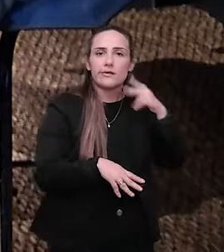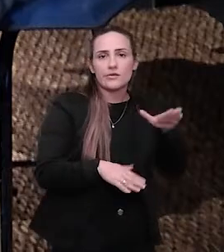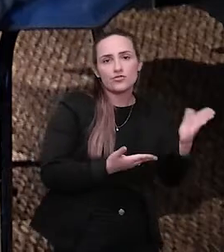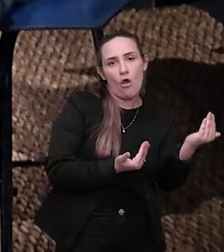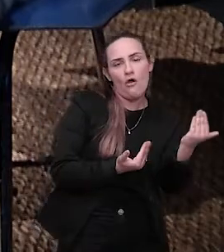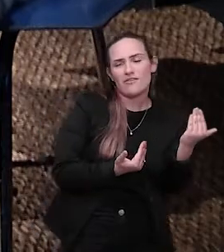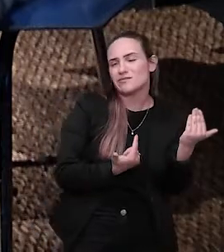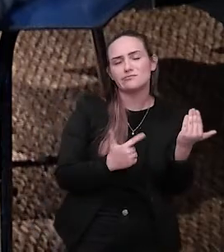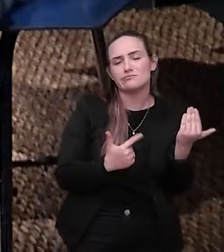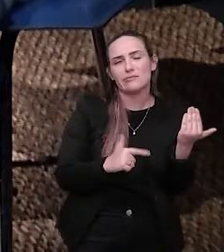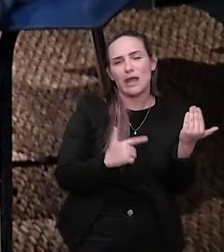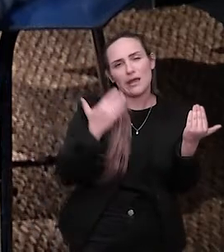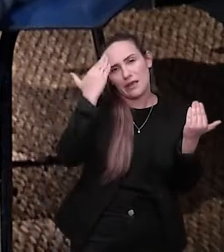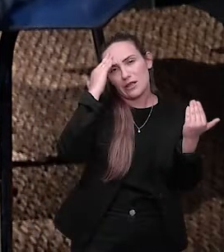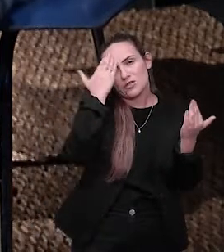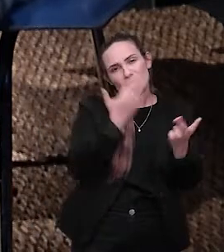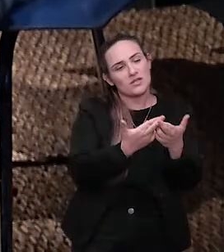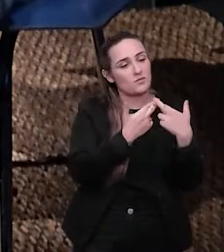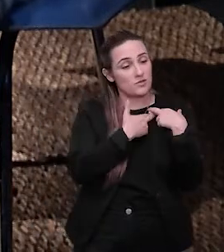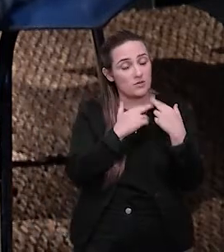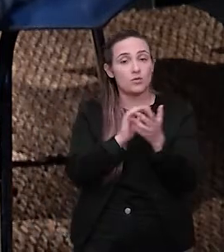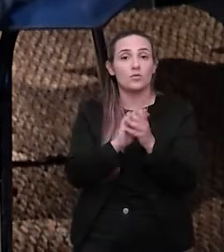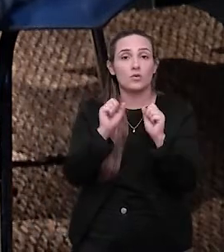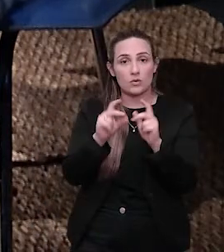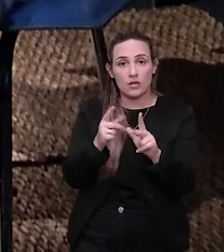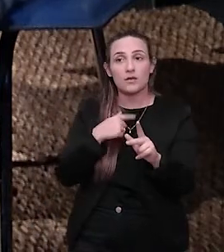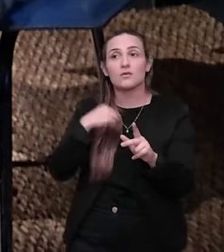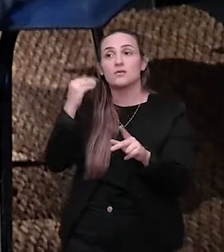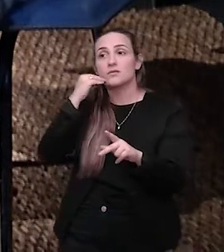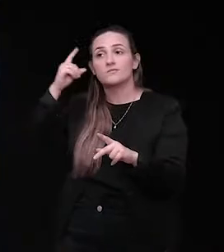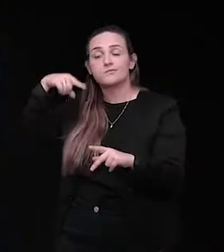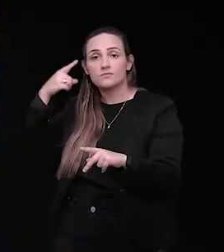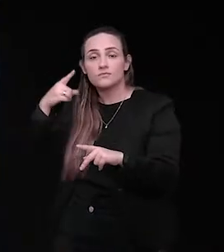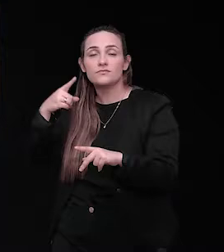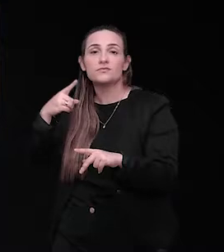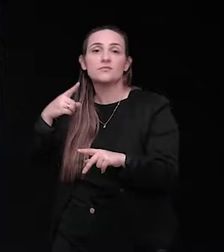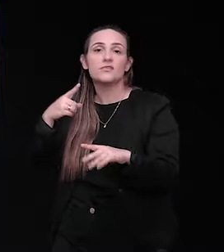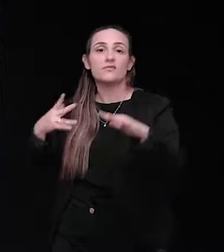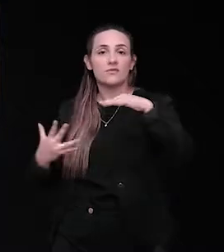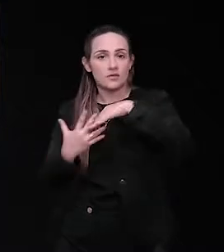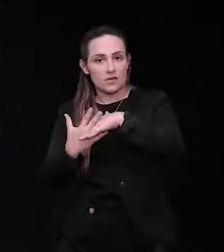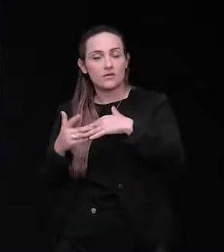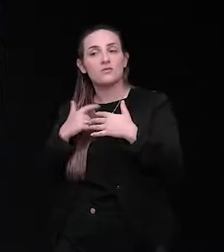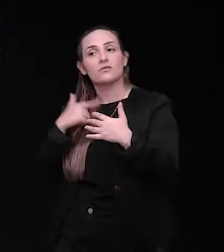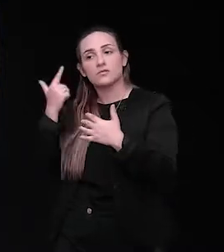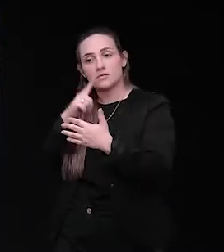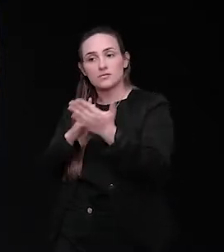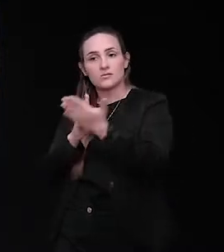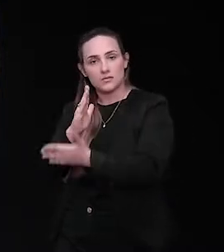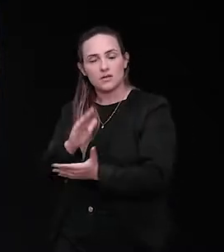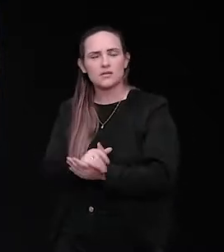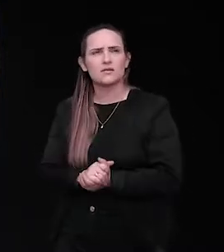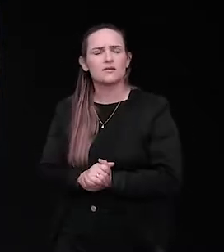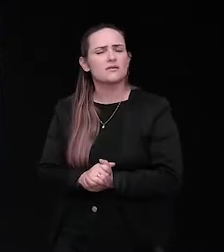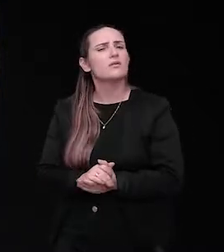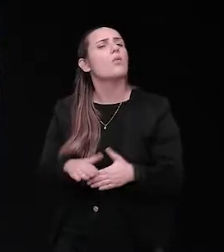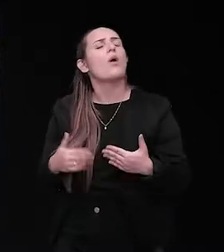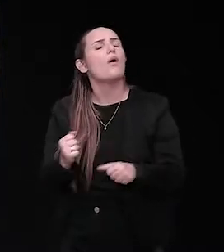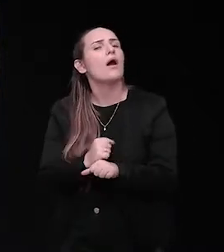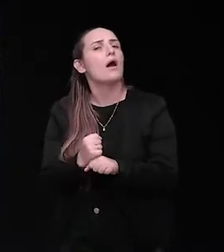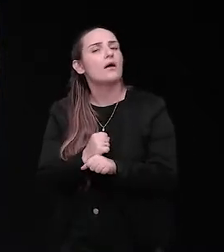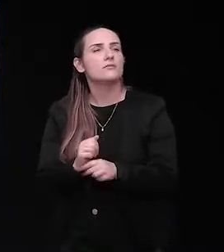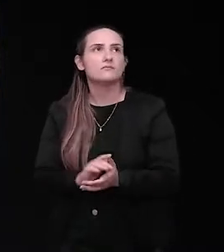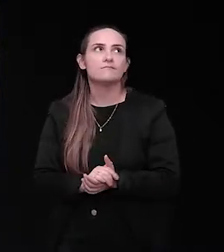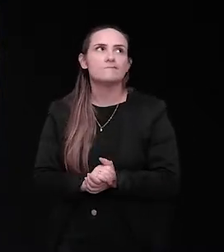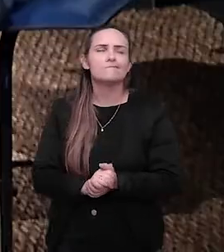sério. Até porque a gente é muito novo, não tem as responsabilidades, não sabe ter a responsabilidade devida. Aí eu prestei Direito na Federal, primeira turma de Direito na